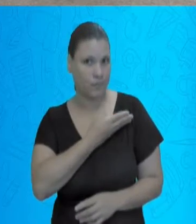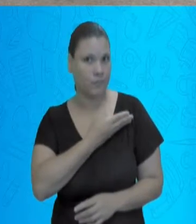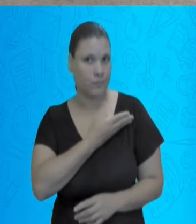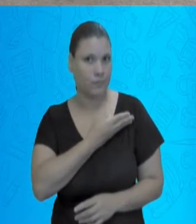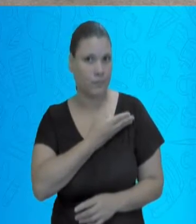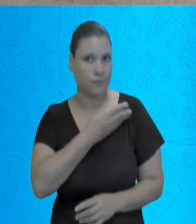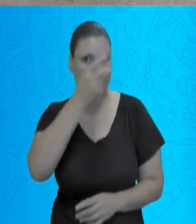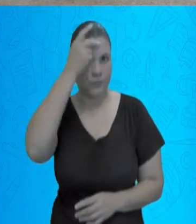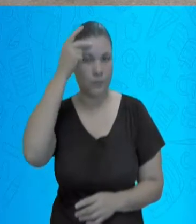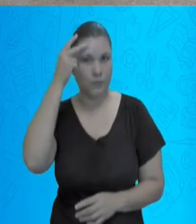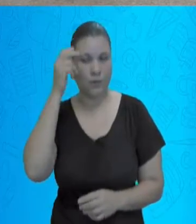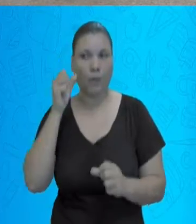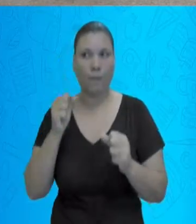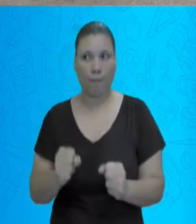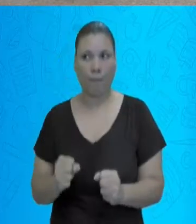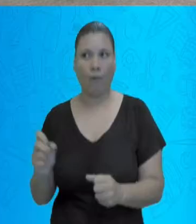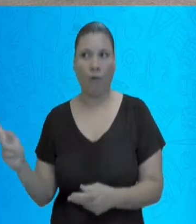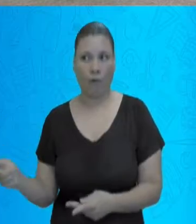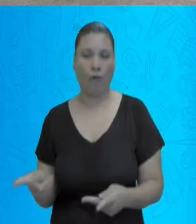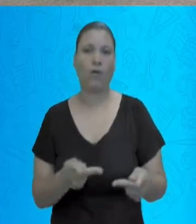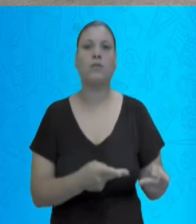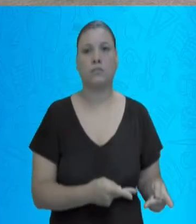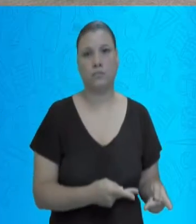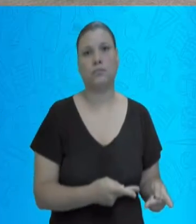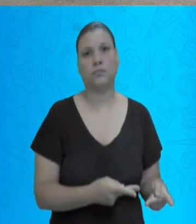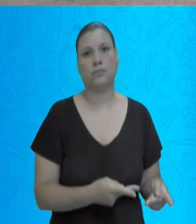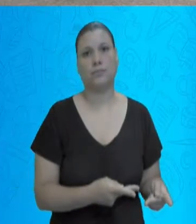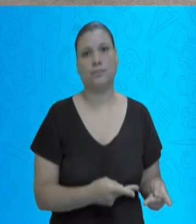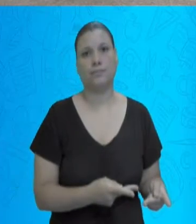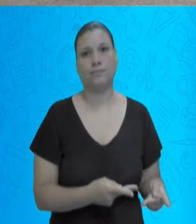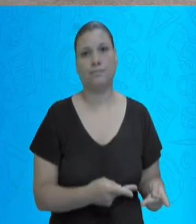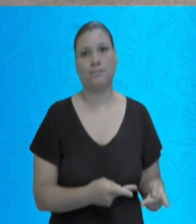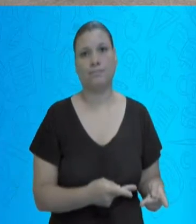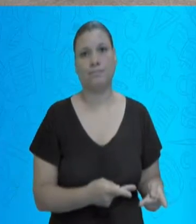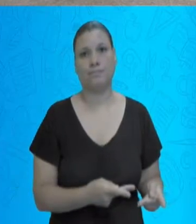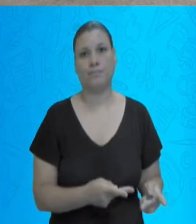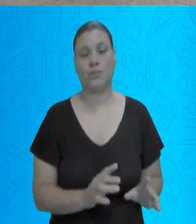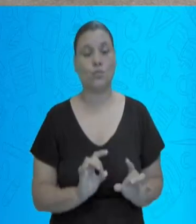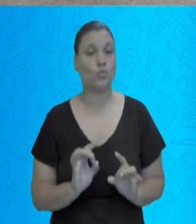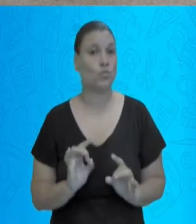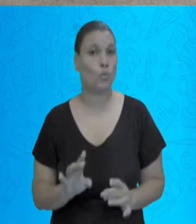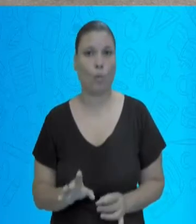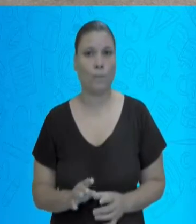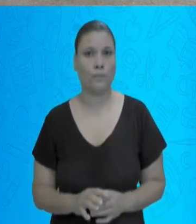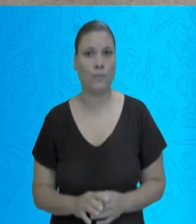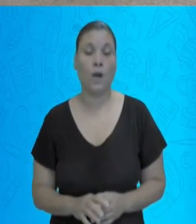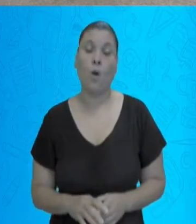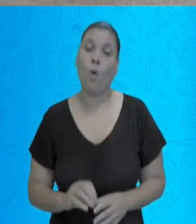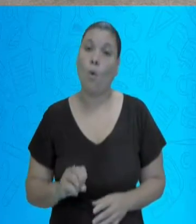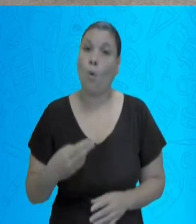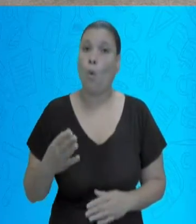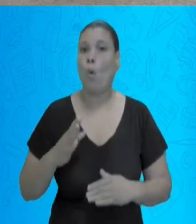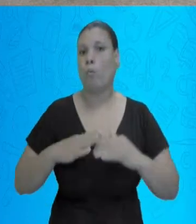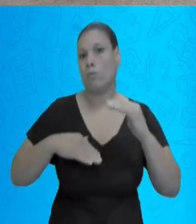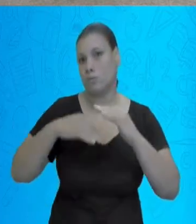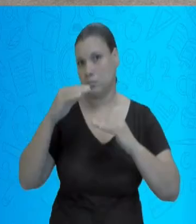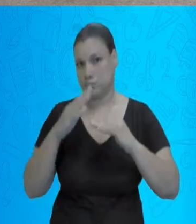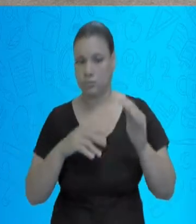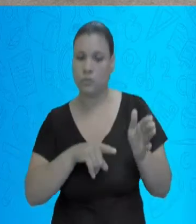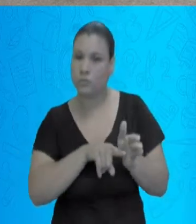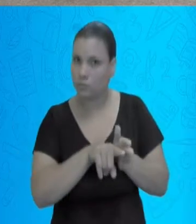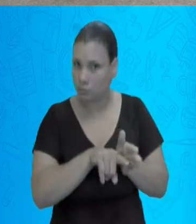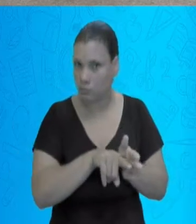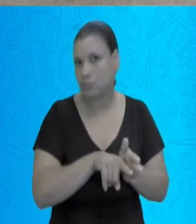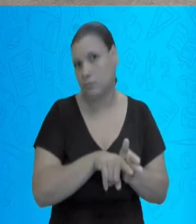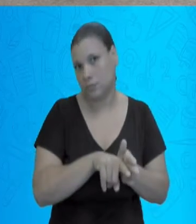desses colecionadores, cientistas e pesquisadores. Então não era qualquer pessoa que poderia ter acesso